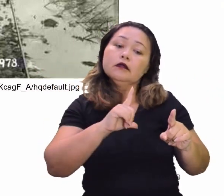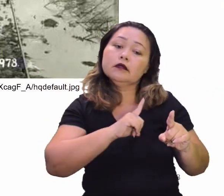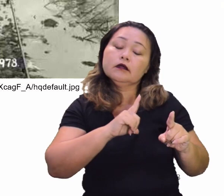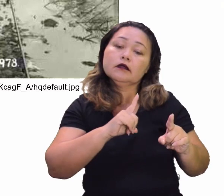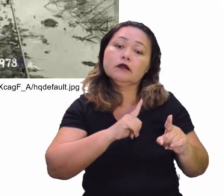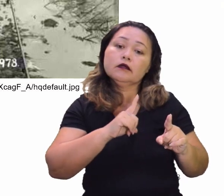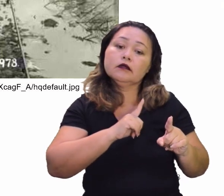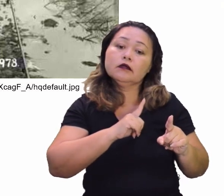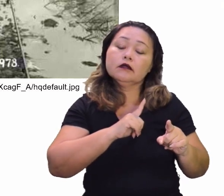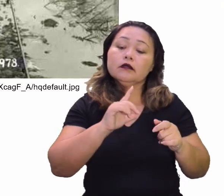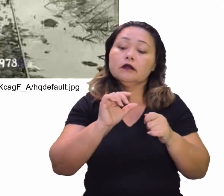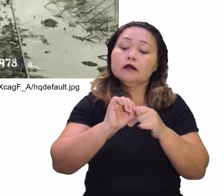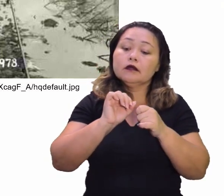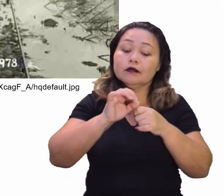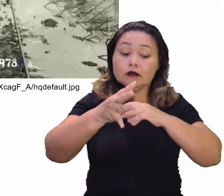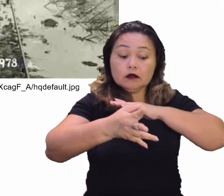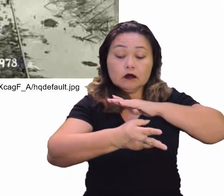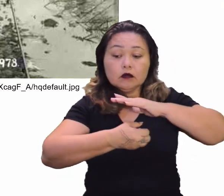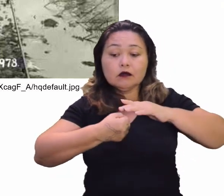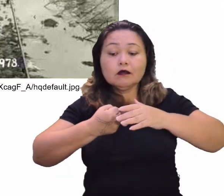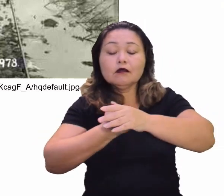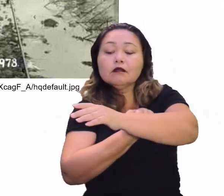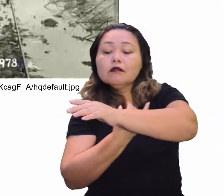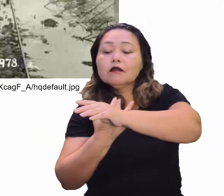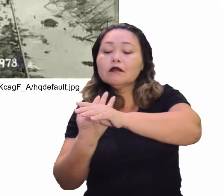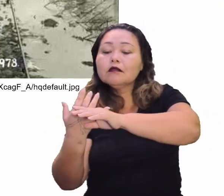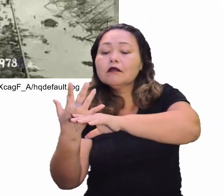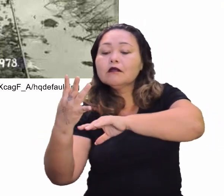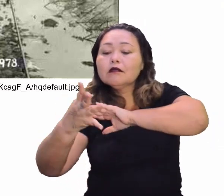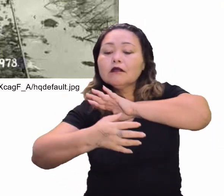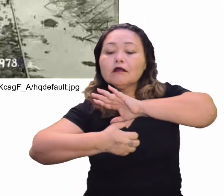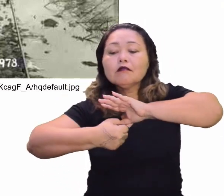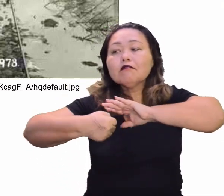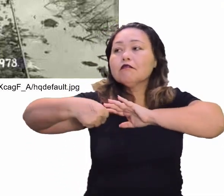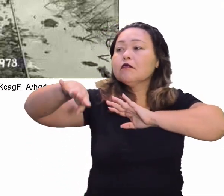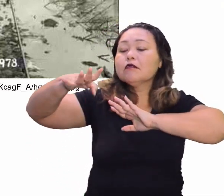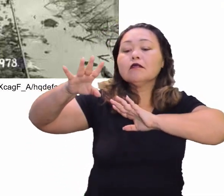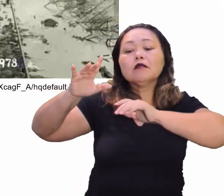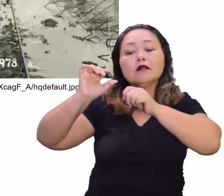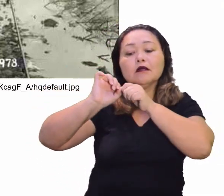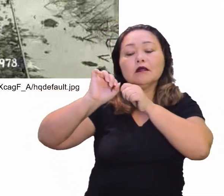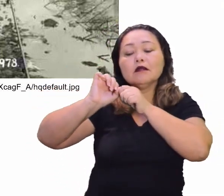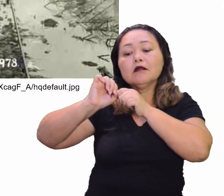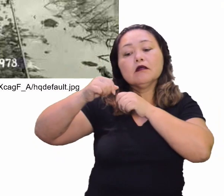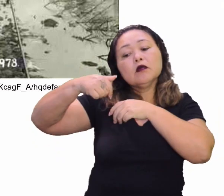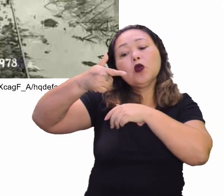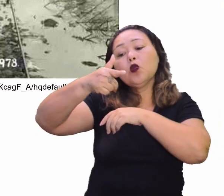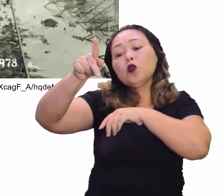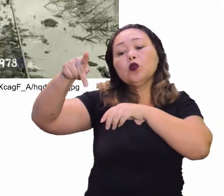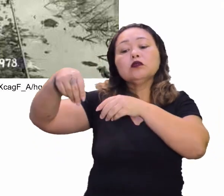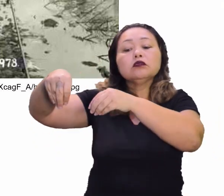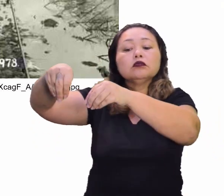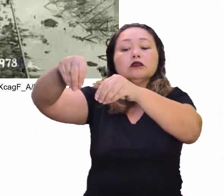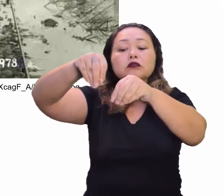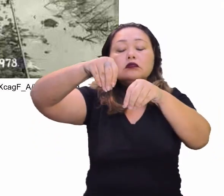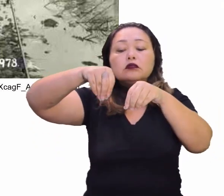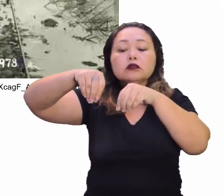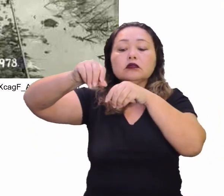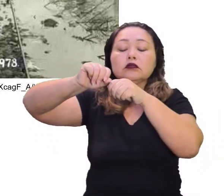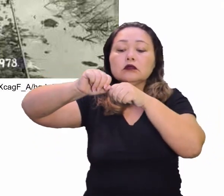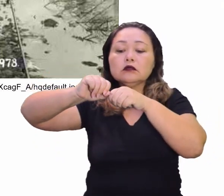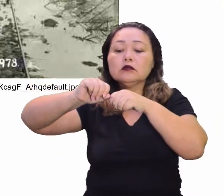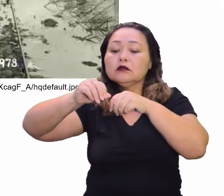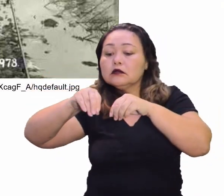aquela questão da biopirataria. Exatamente. Levaram embora a semente para uma região